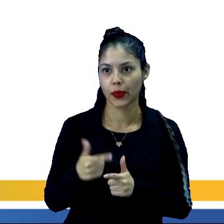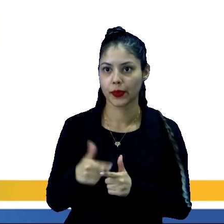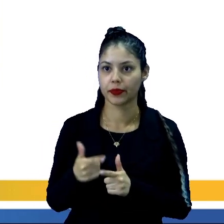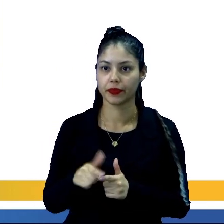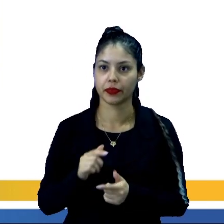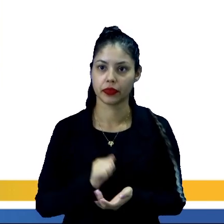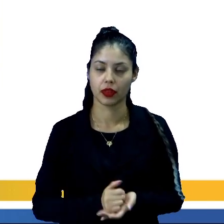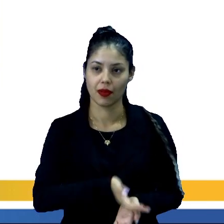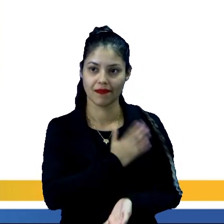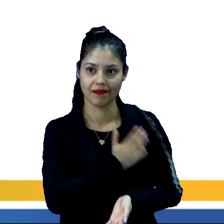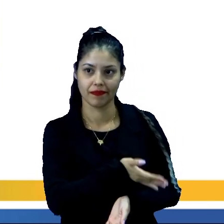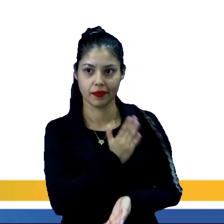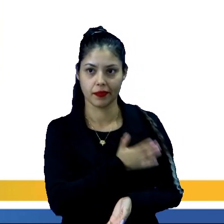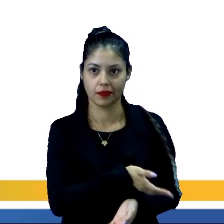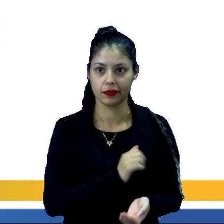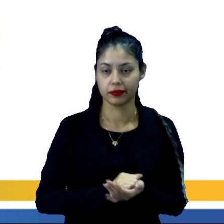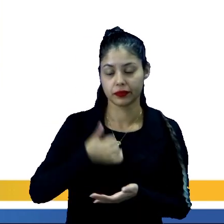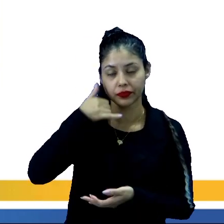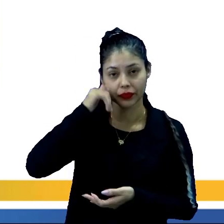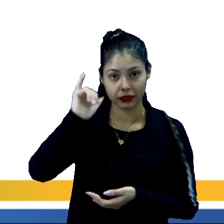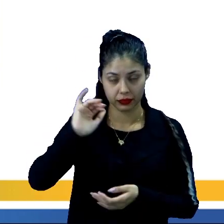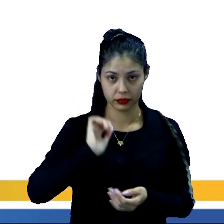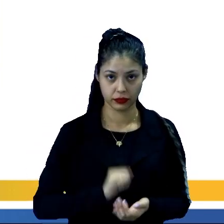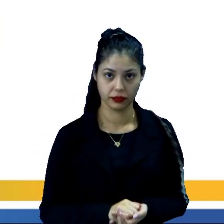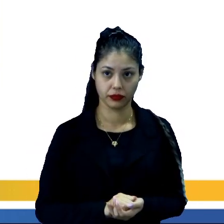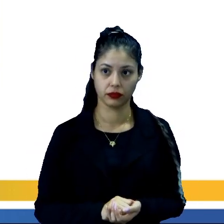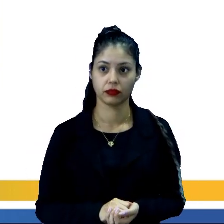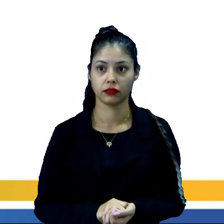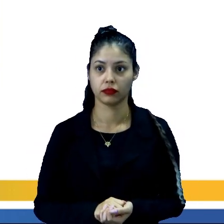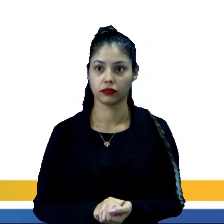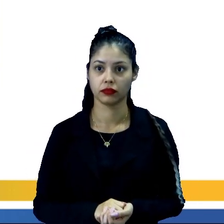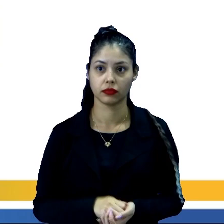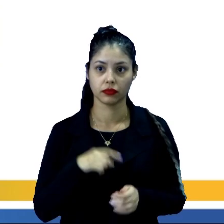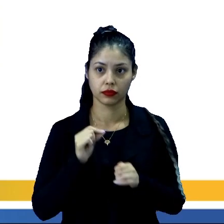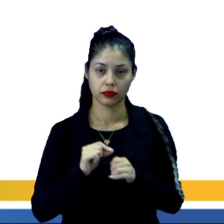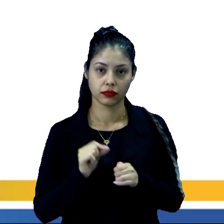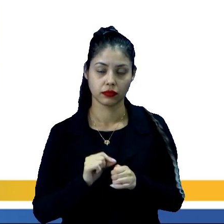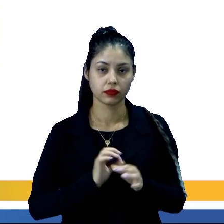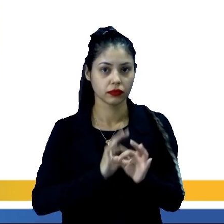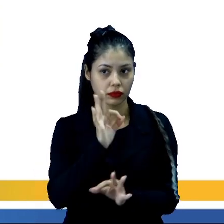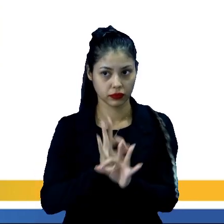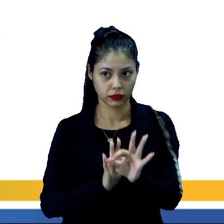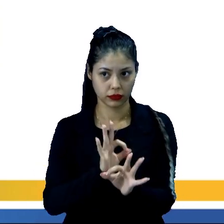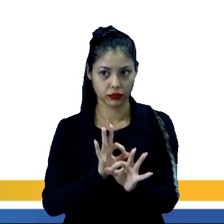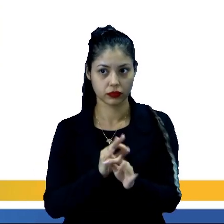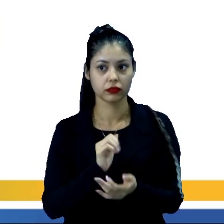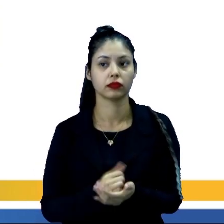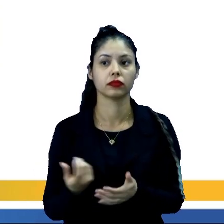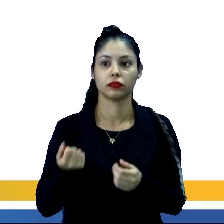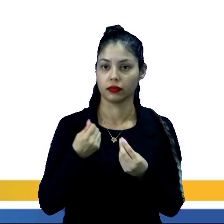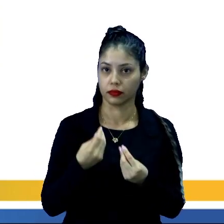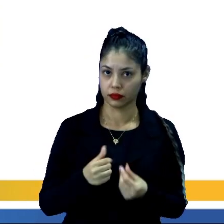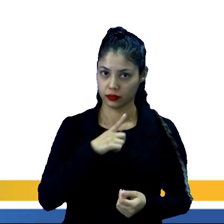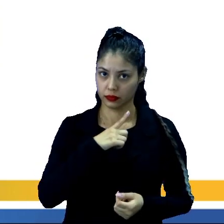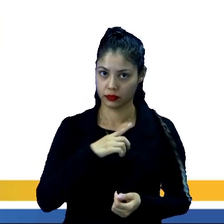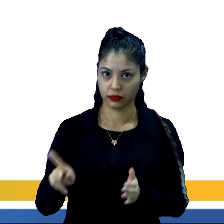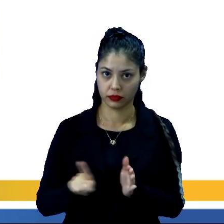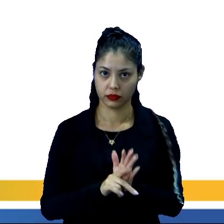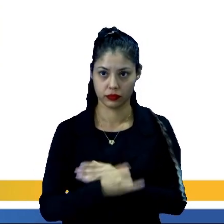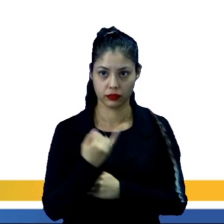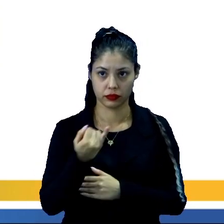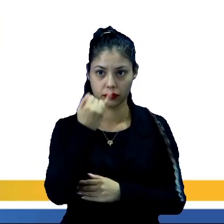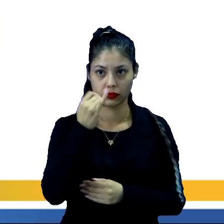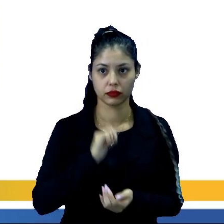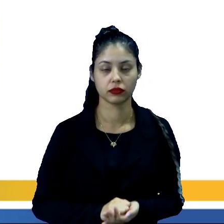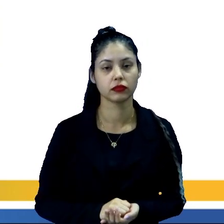como hipertensão, né? Então, a gente deve evitar ali o saleiro à mesa, fazer o quê? Preparações que vão acrescentar